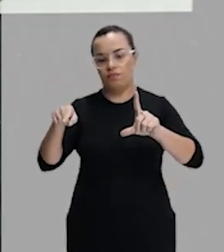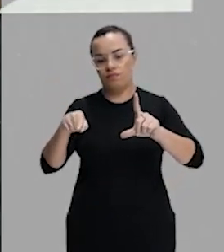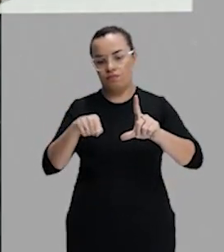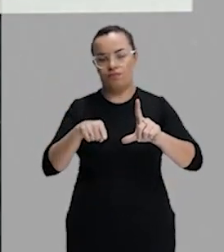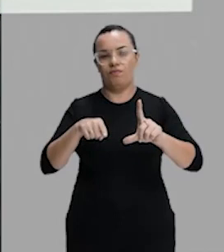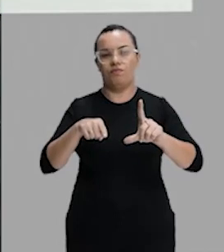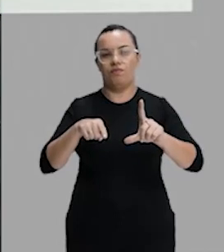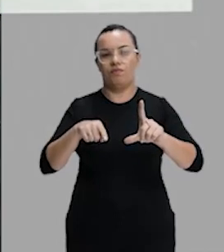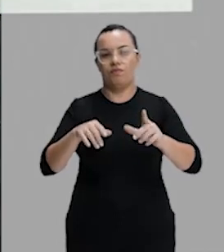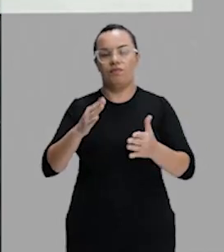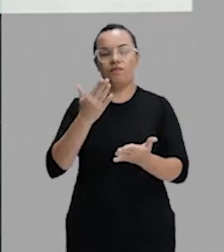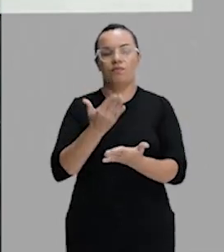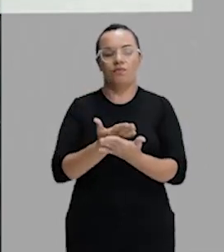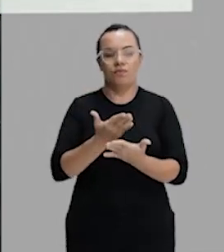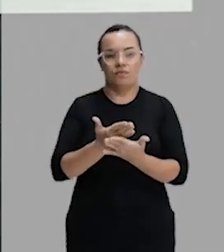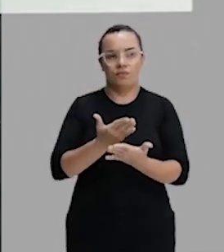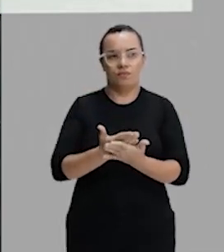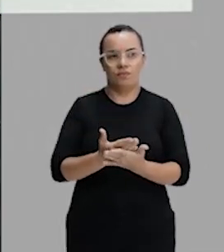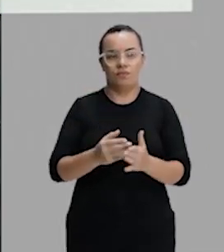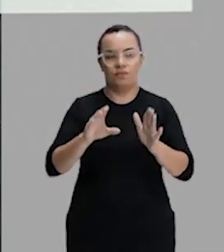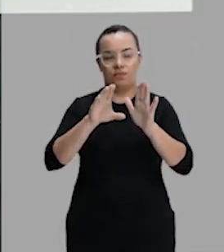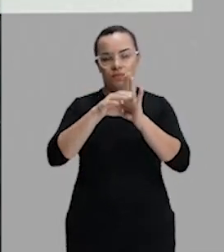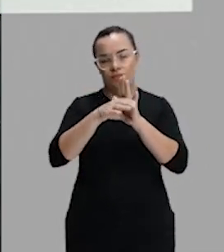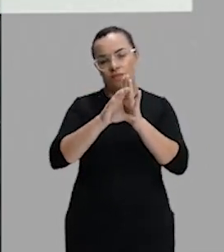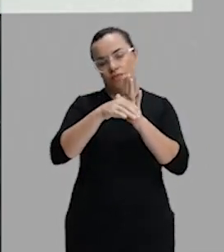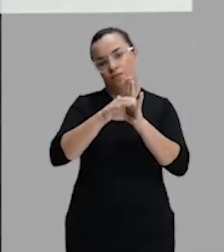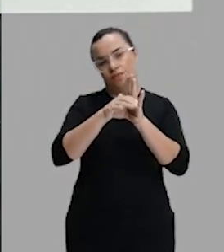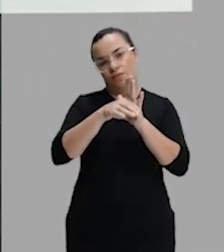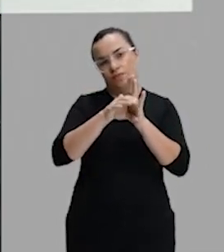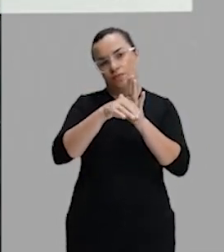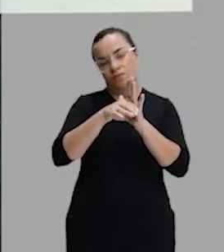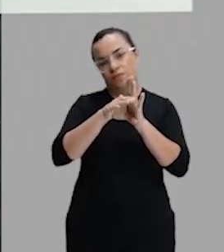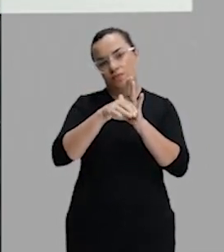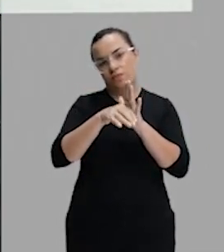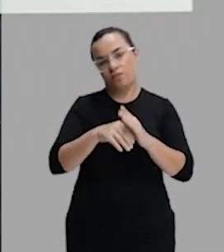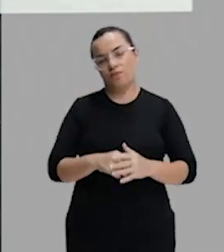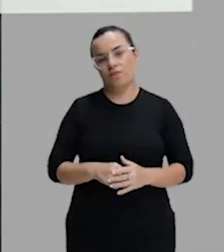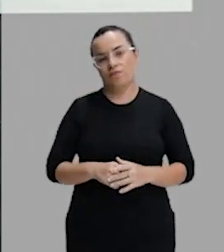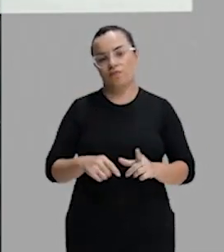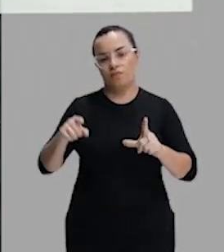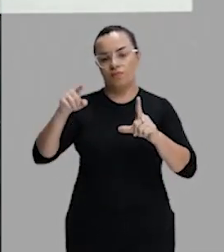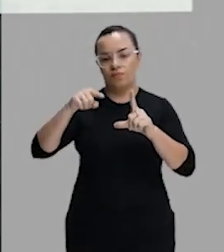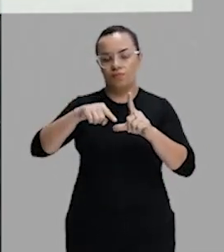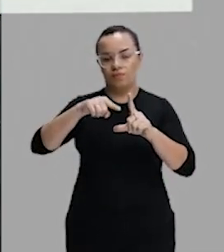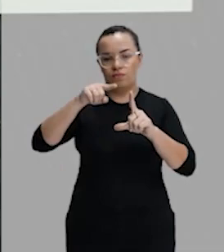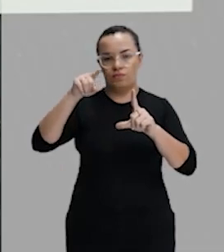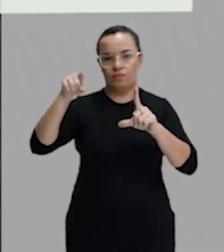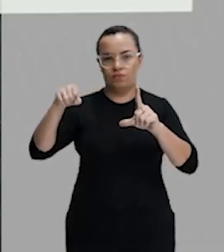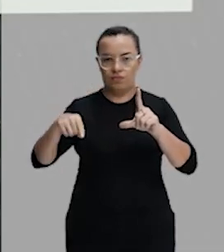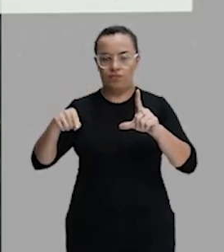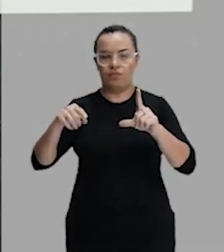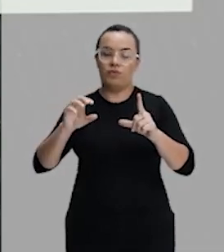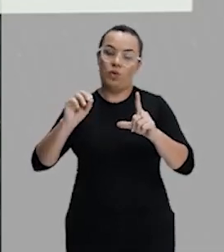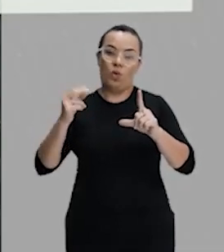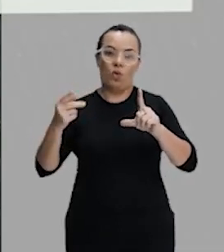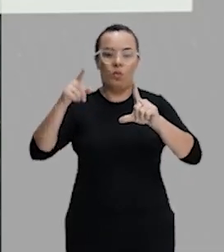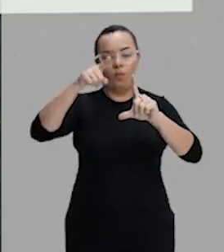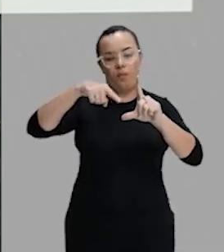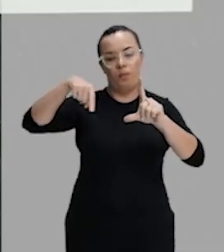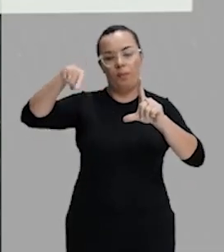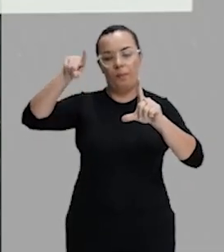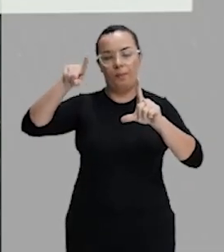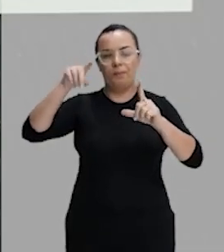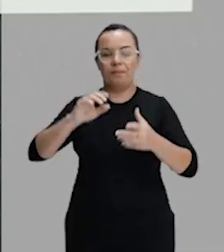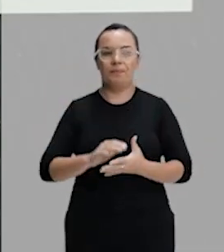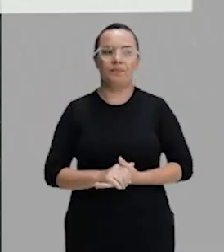estudar. Então, esse é o conceito, né, de parábola. Vamos definir, vamos dar definição matemática do